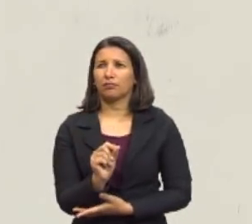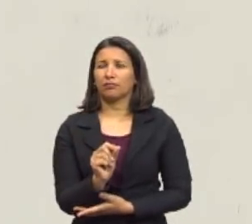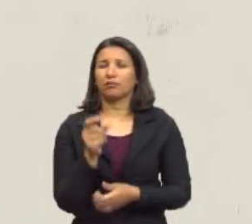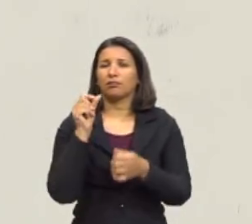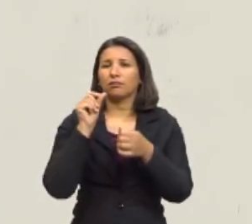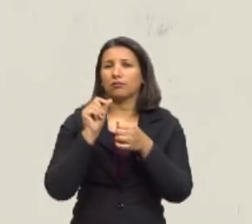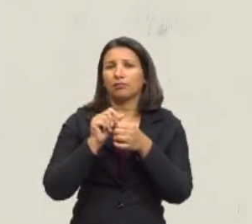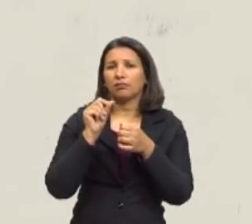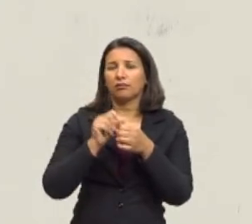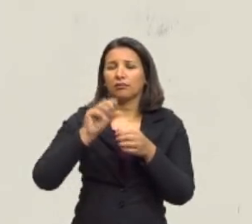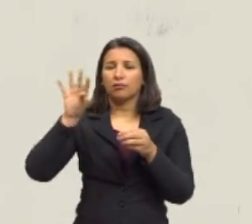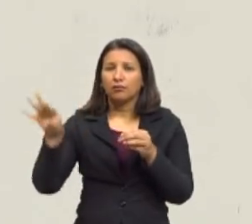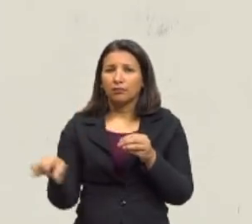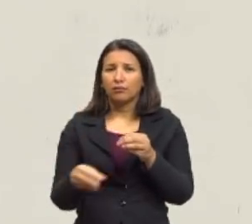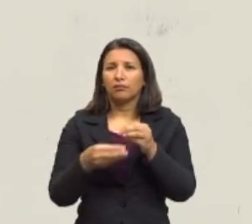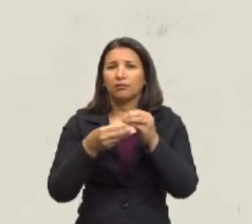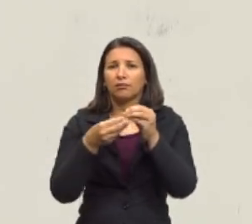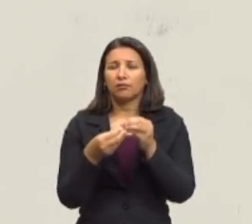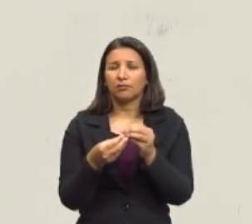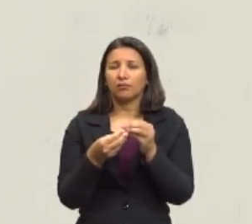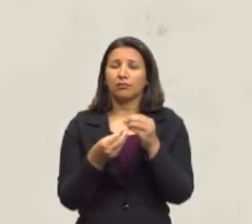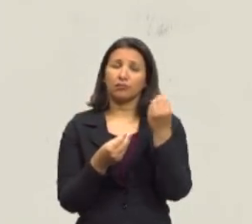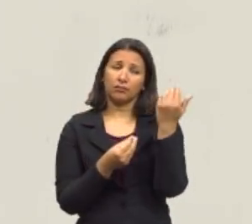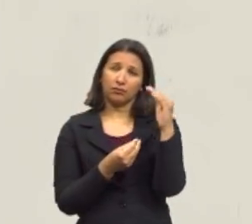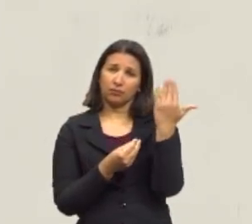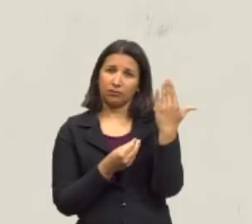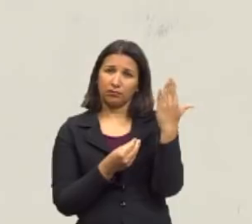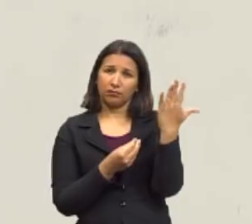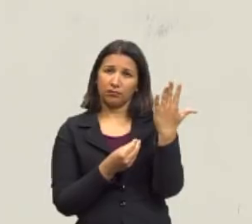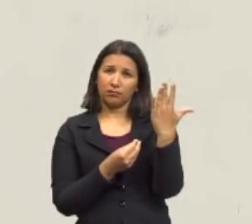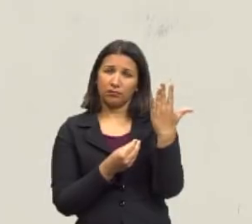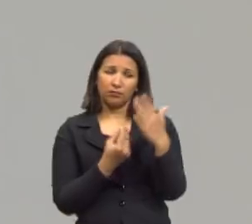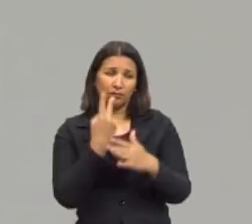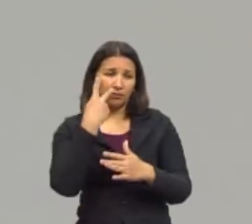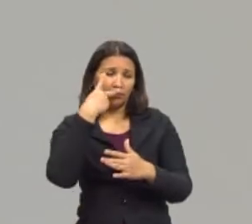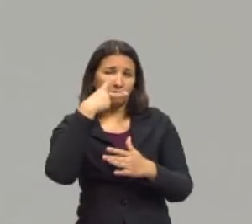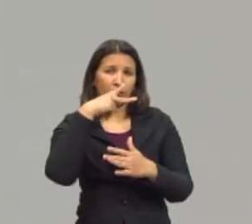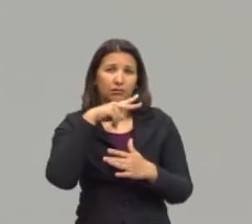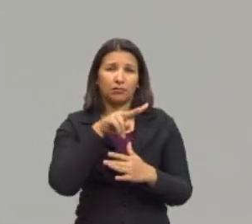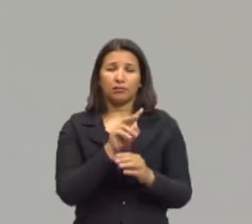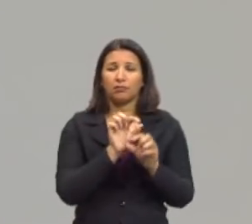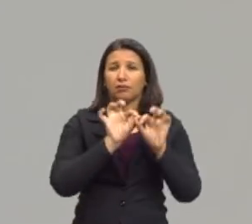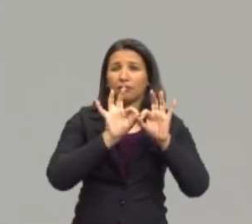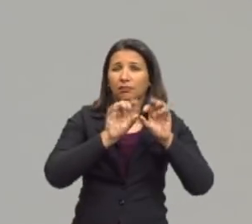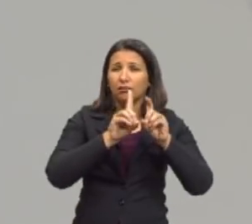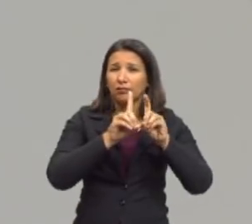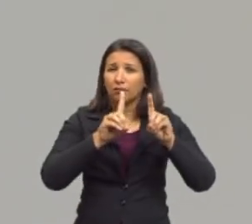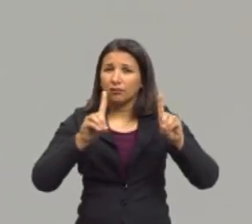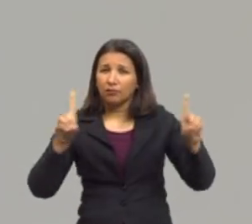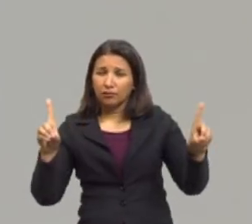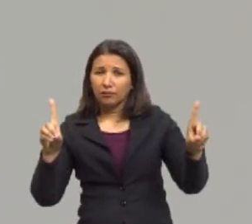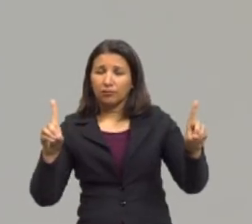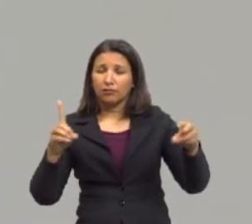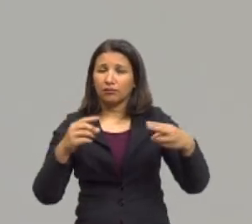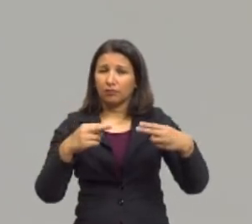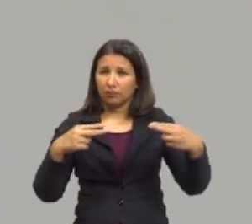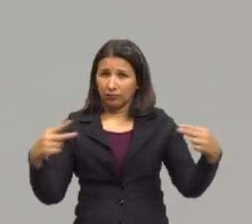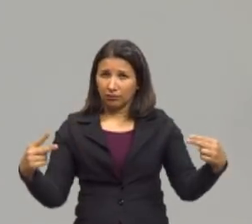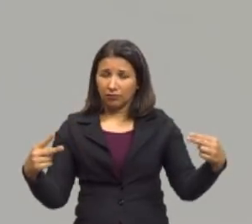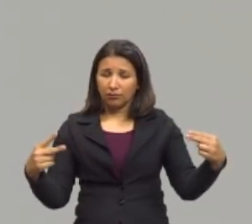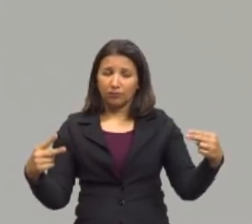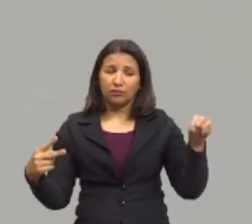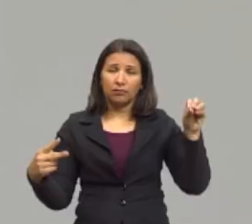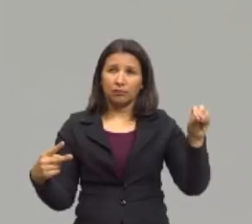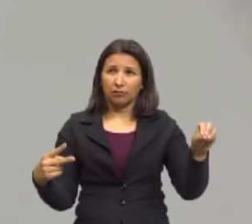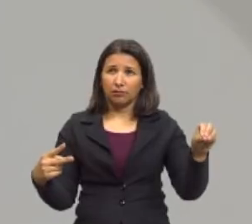fazer um complemento aqui do espelho, ver a distância que ele está, o objeto, aqui é o objeto,